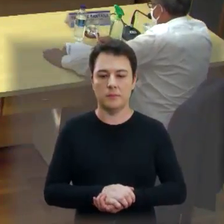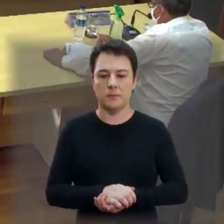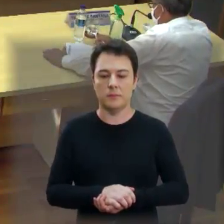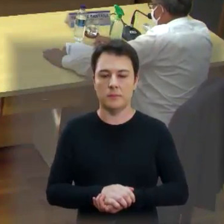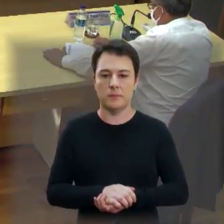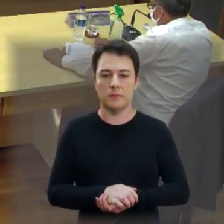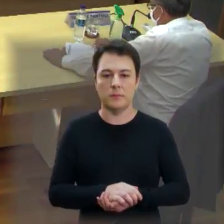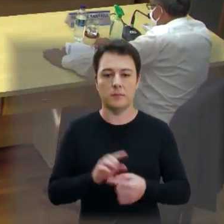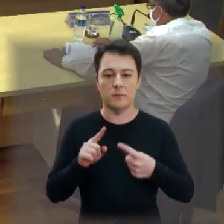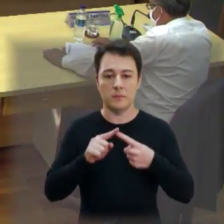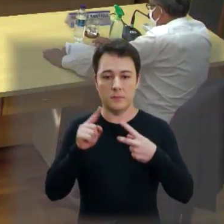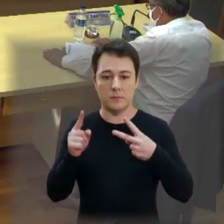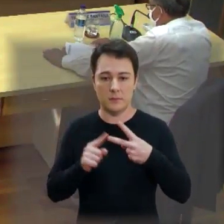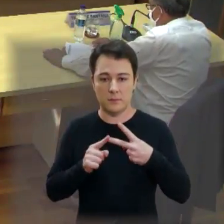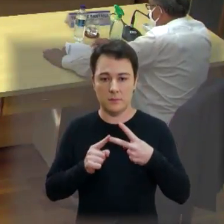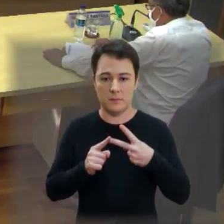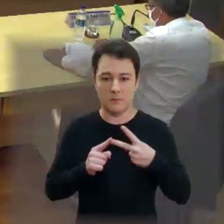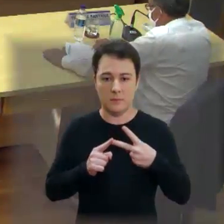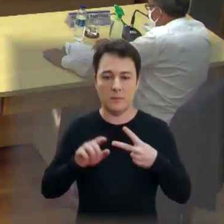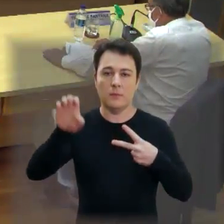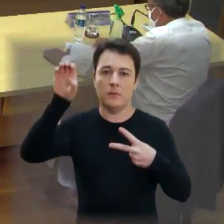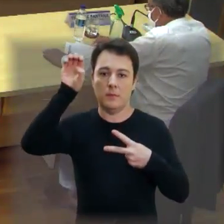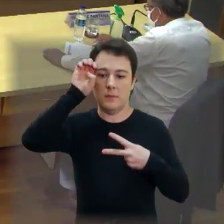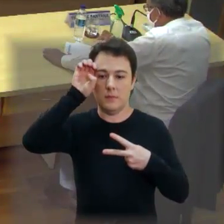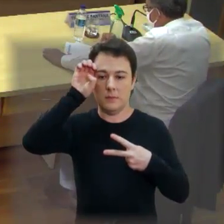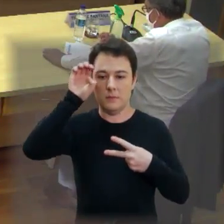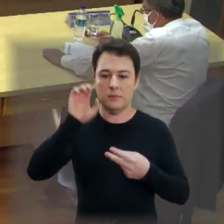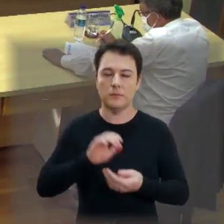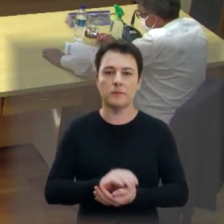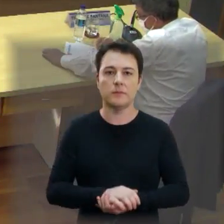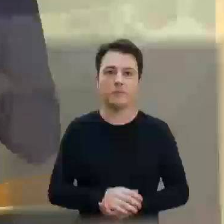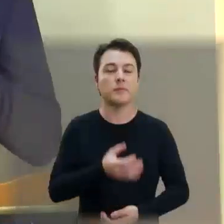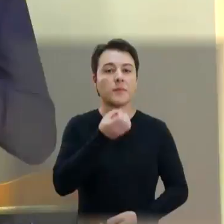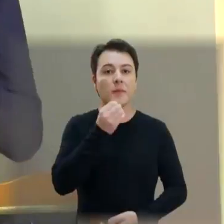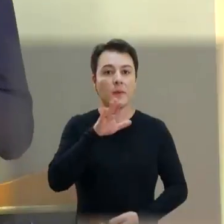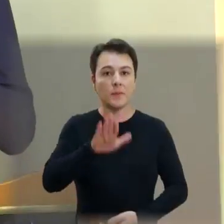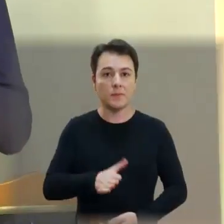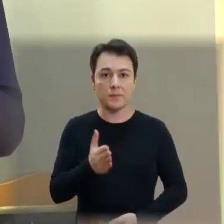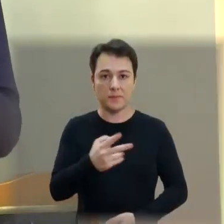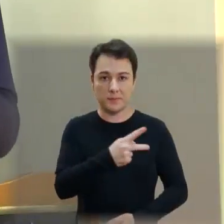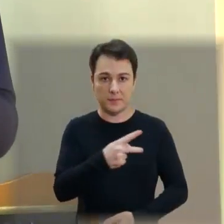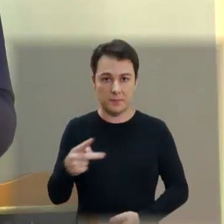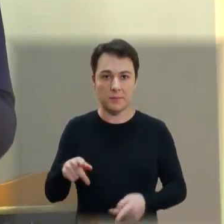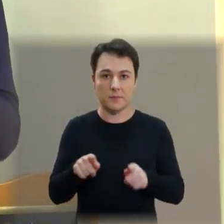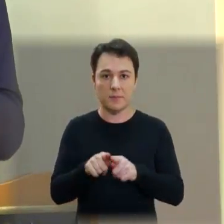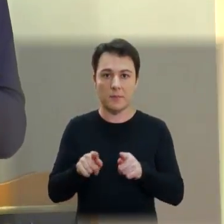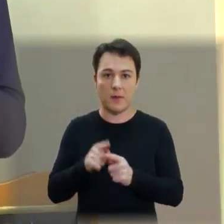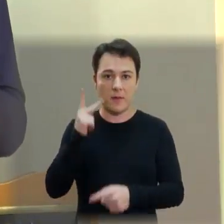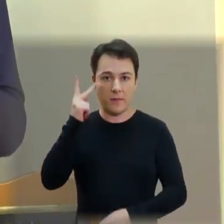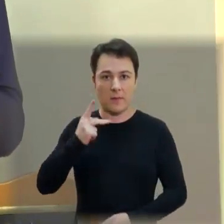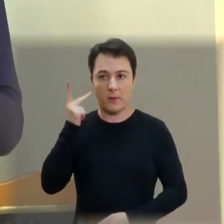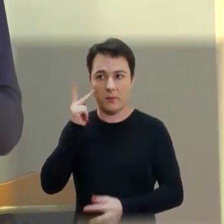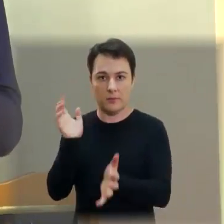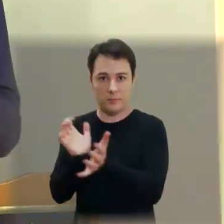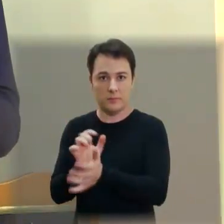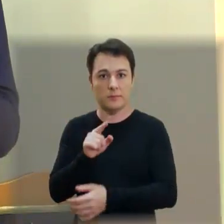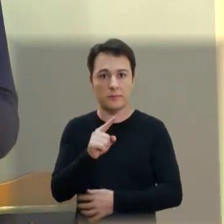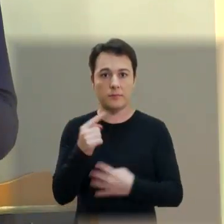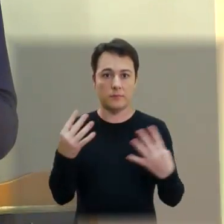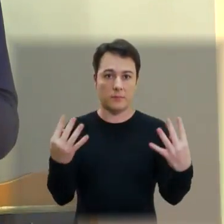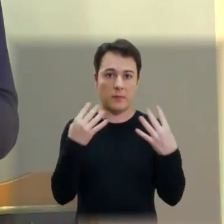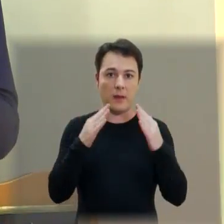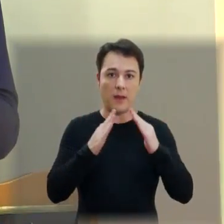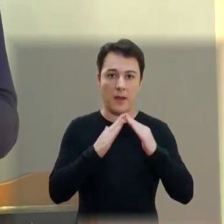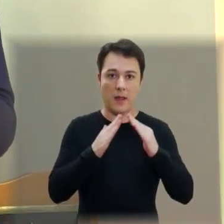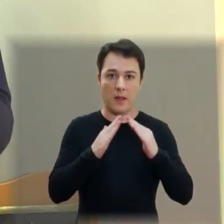Se prepara, vereador e vice-presidente Edio Lopes. Boa tarde, senhor presidente. Boa tarde a todos os vereadores que nos acompanham em